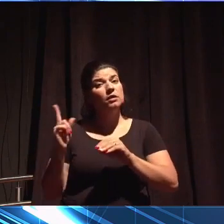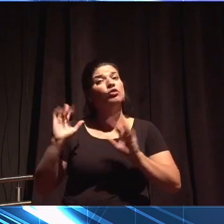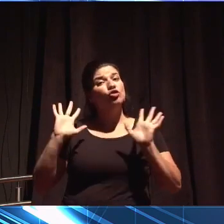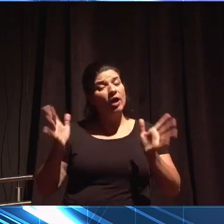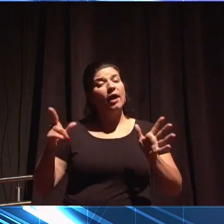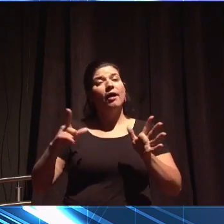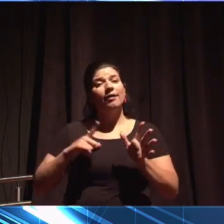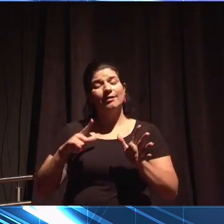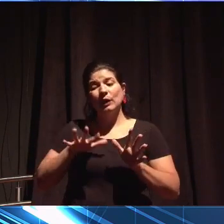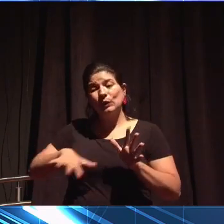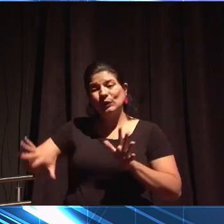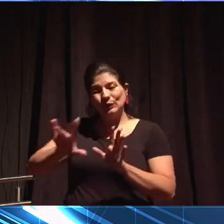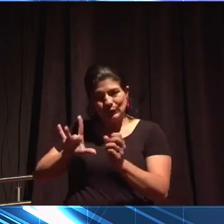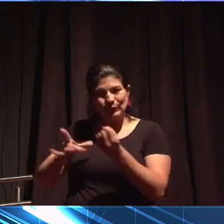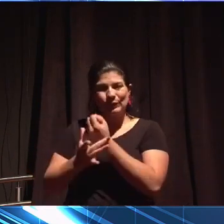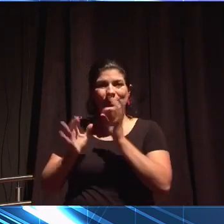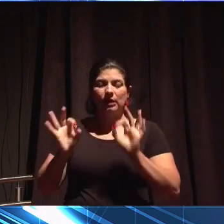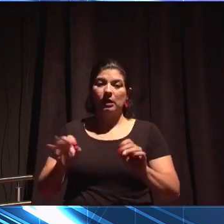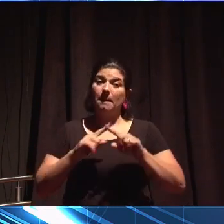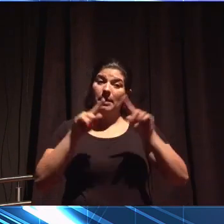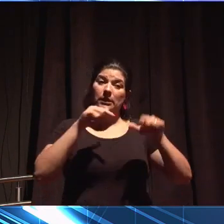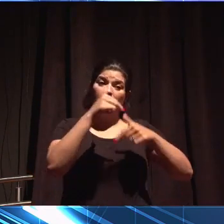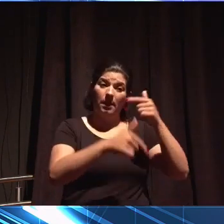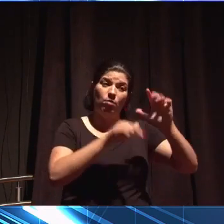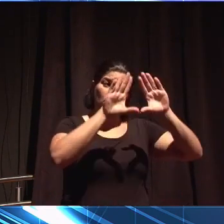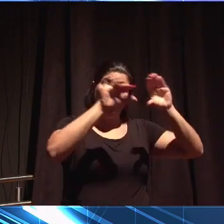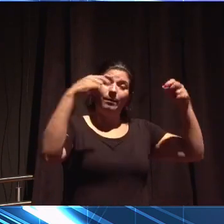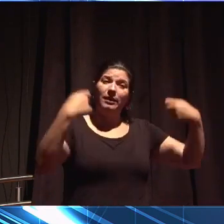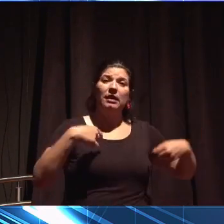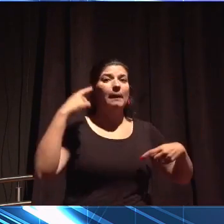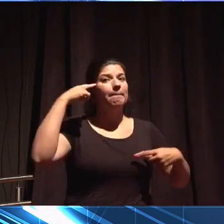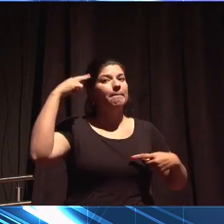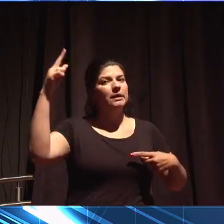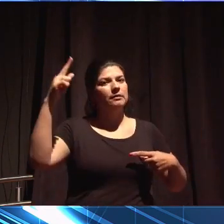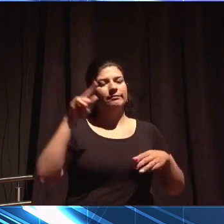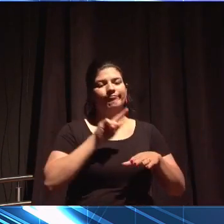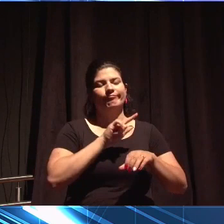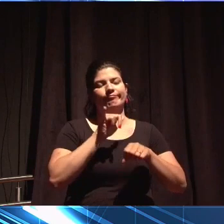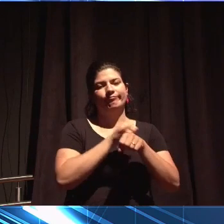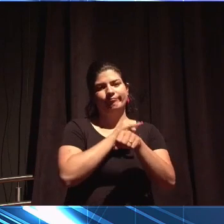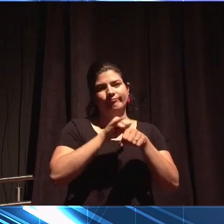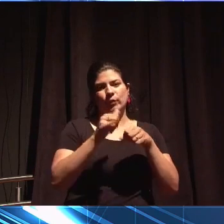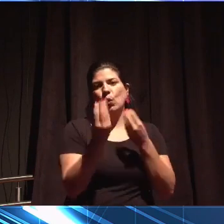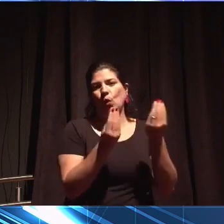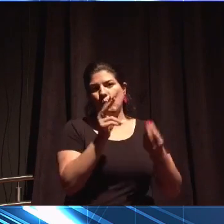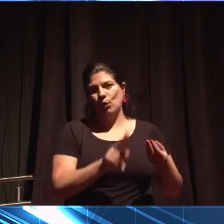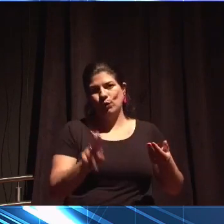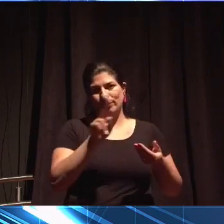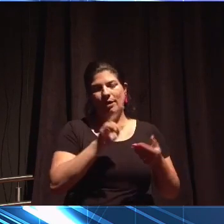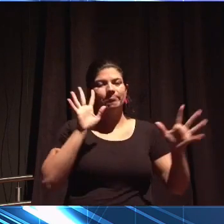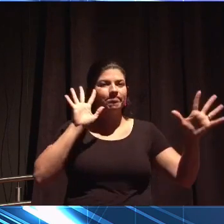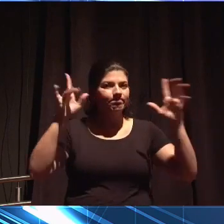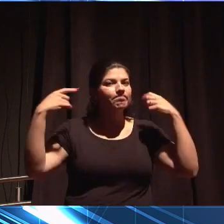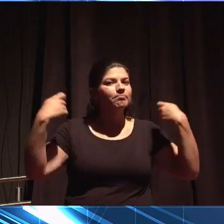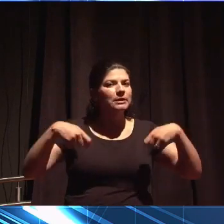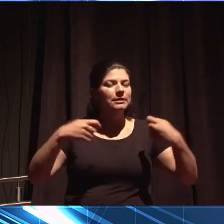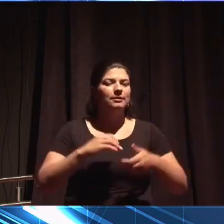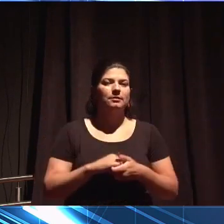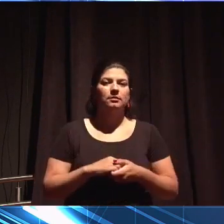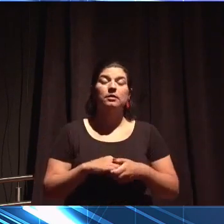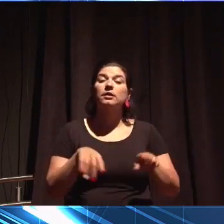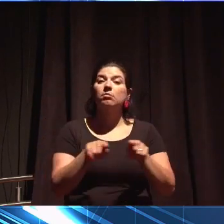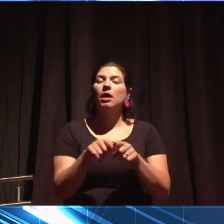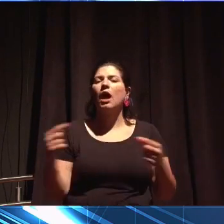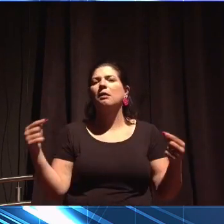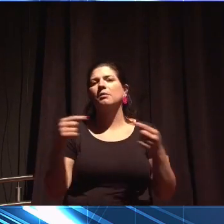garantida. Agora, quando você está em cloud, você tem que pensar nessas estratégias de utilização. Então, assim, se você... E também entra aí aquela